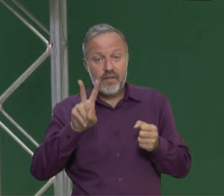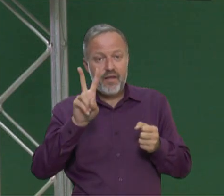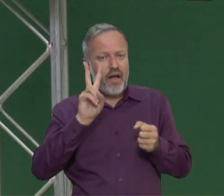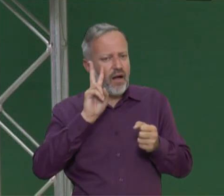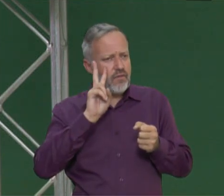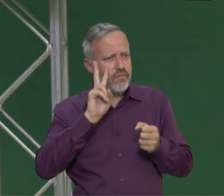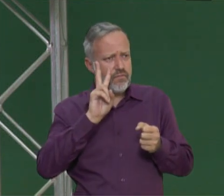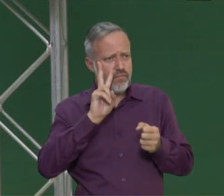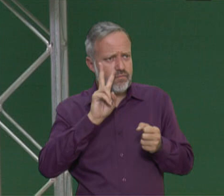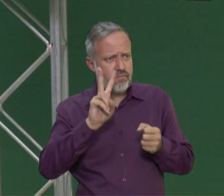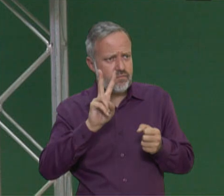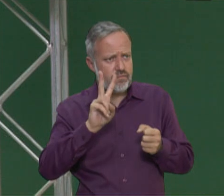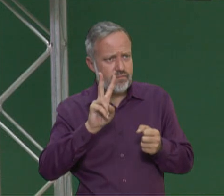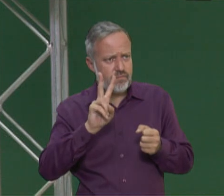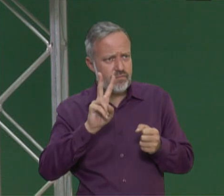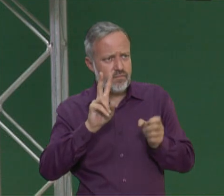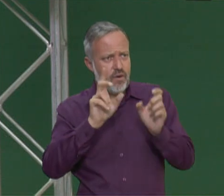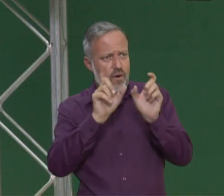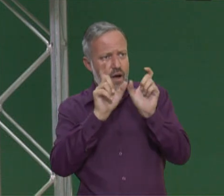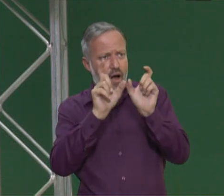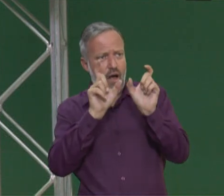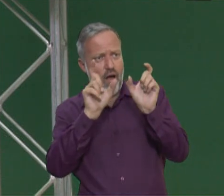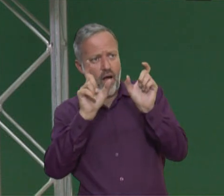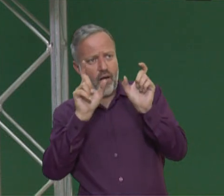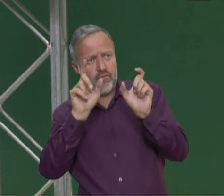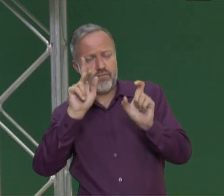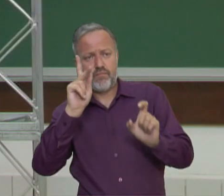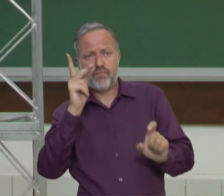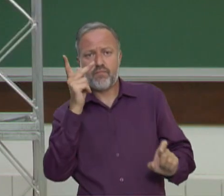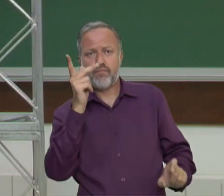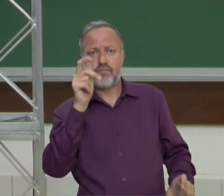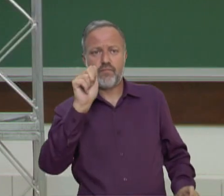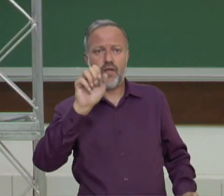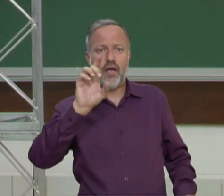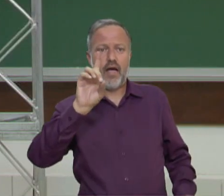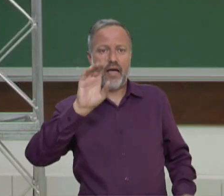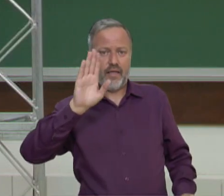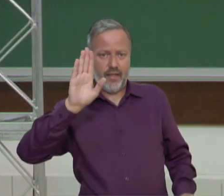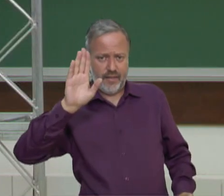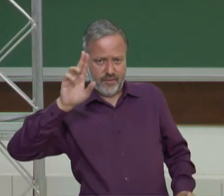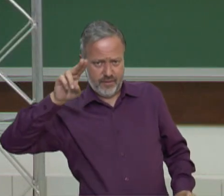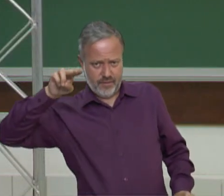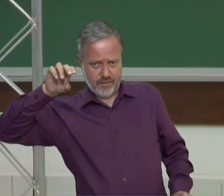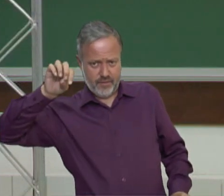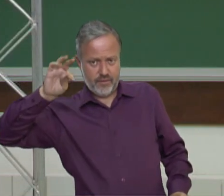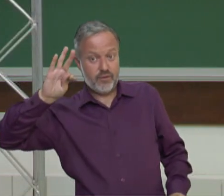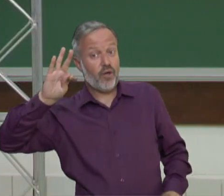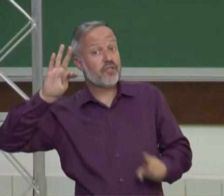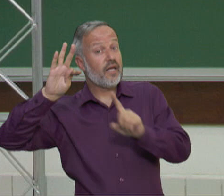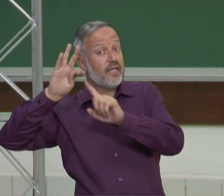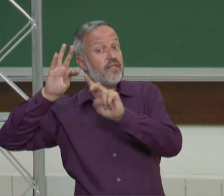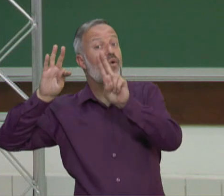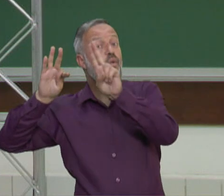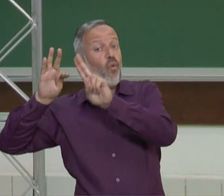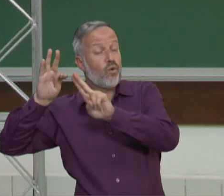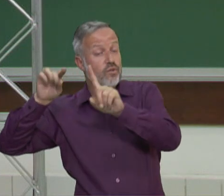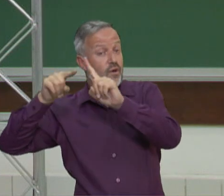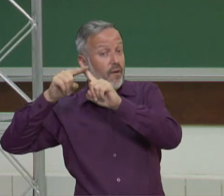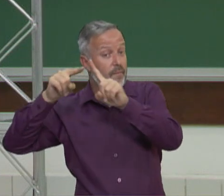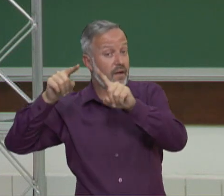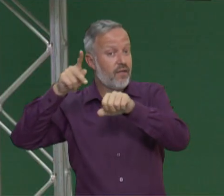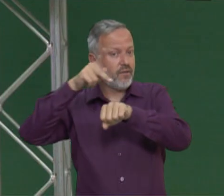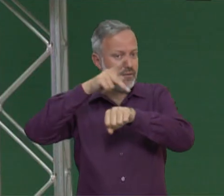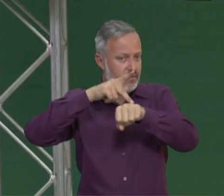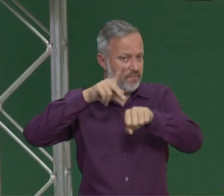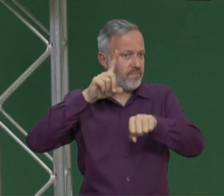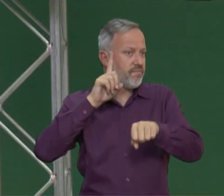aqui, que é a forma estendida, extended form, é o mais usado, o mais formal.